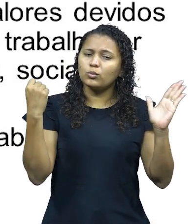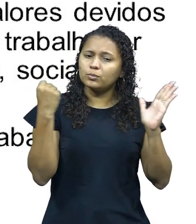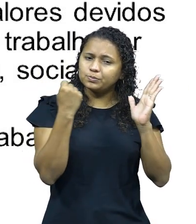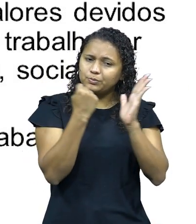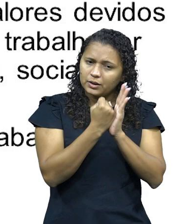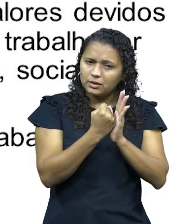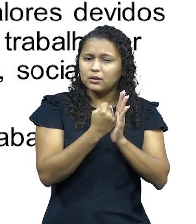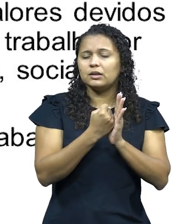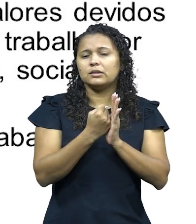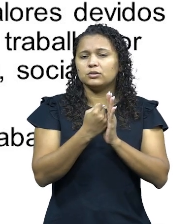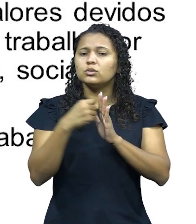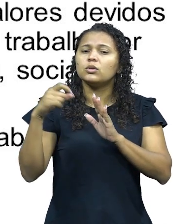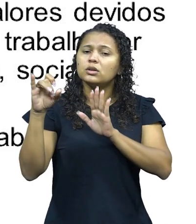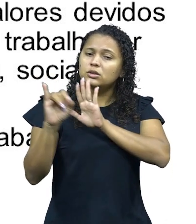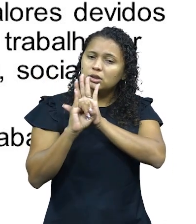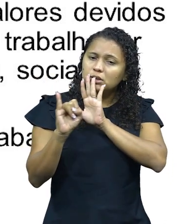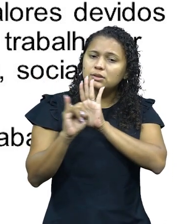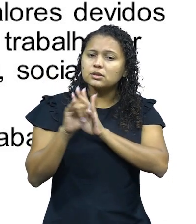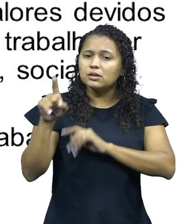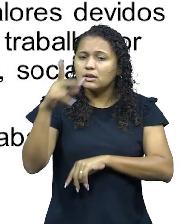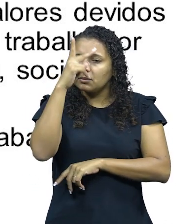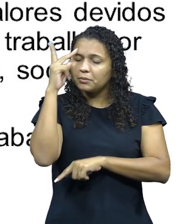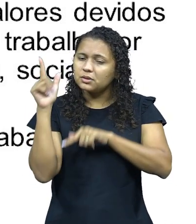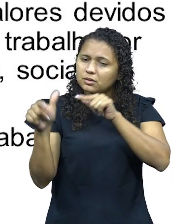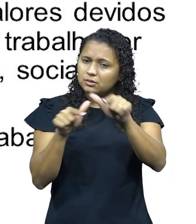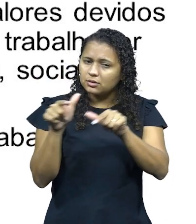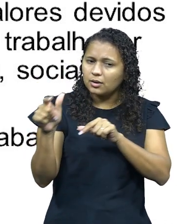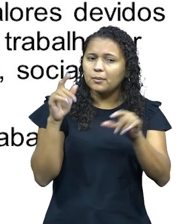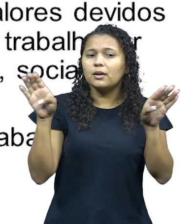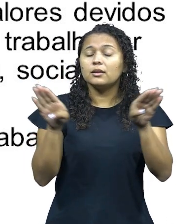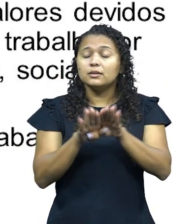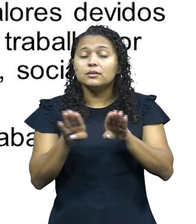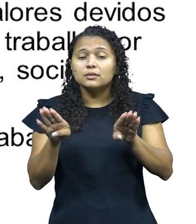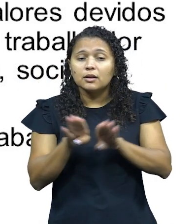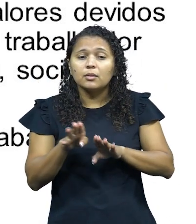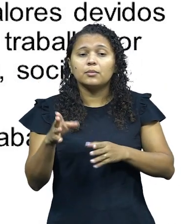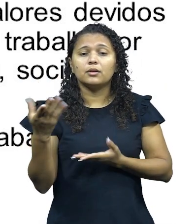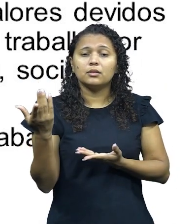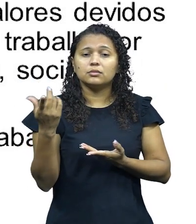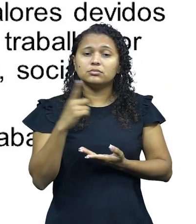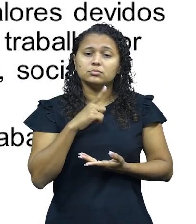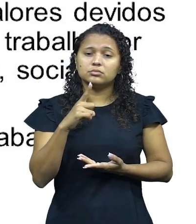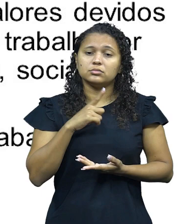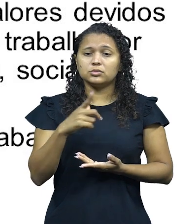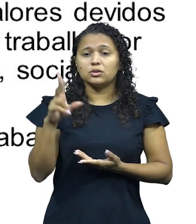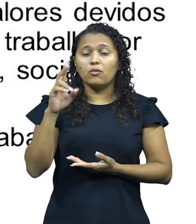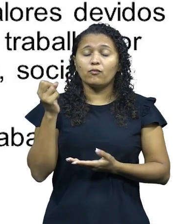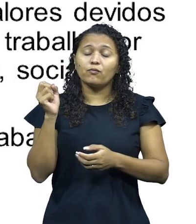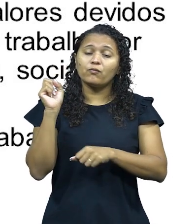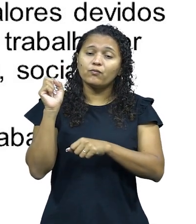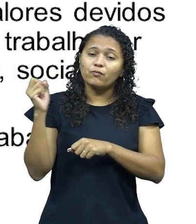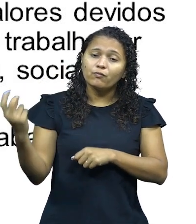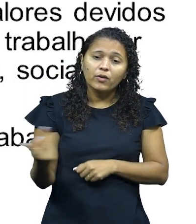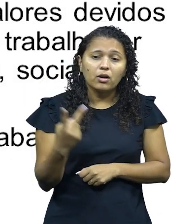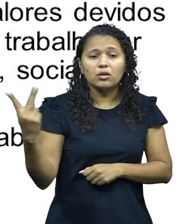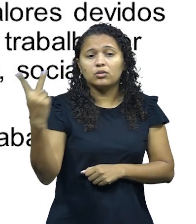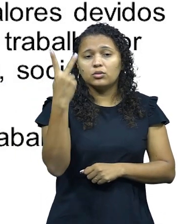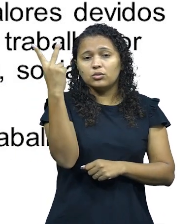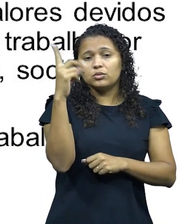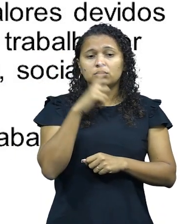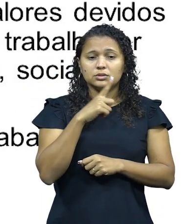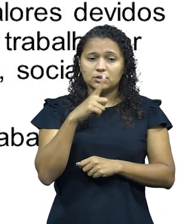trabalhador portuário avulso, arrecadar e repassar aos respectivos beneficiários os valores devidos